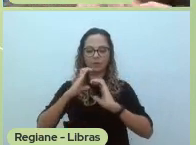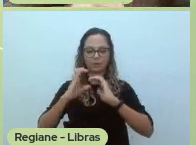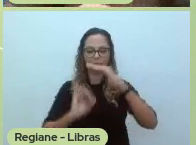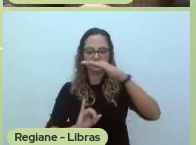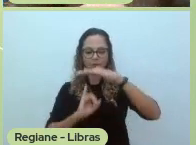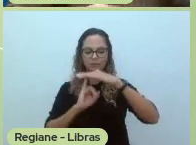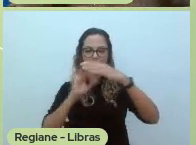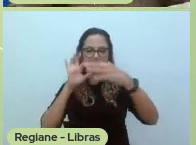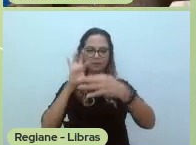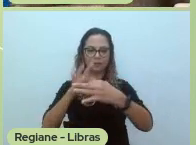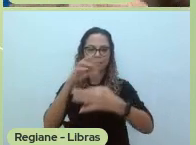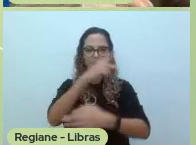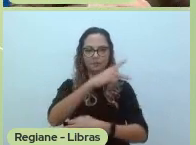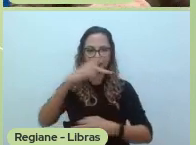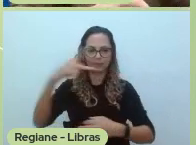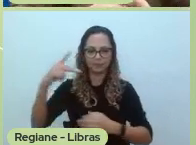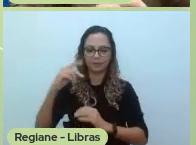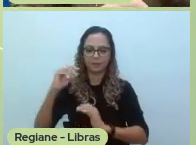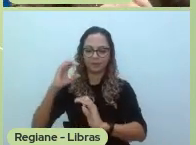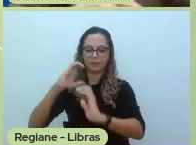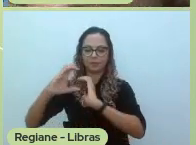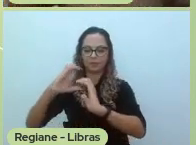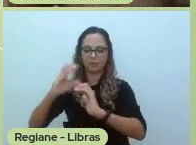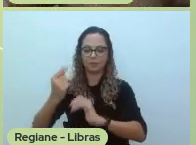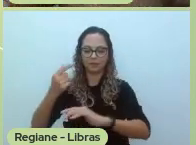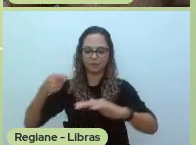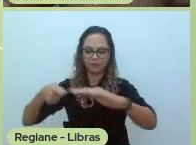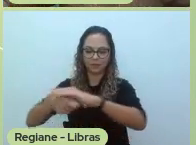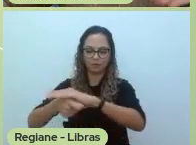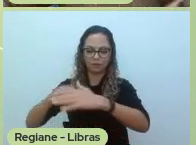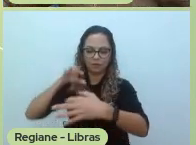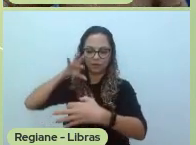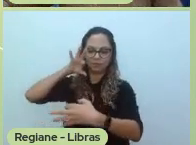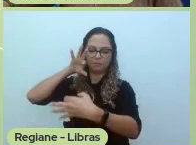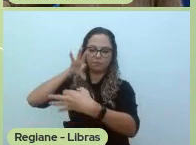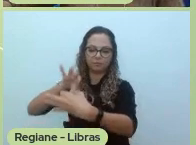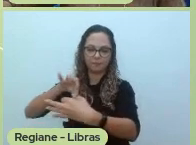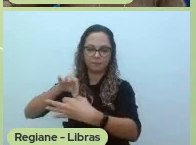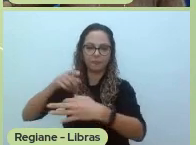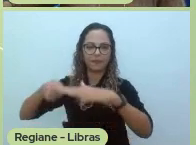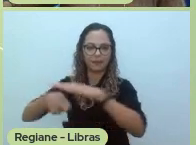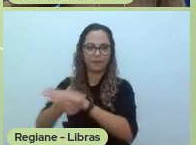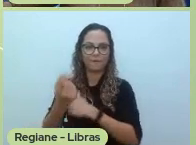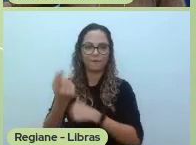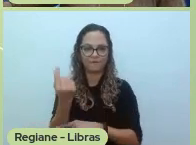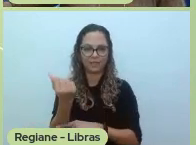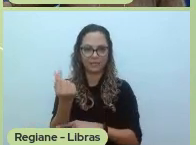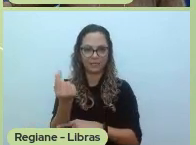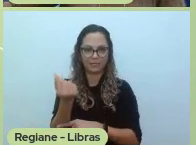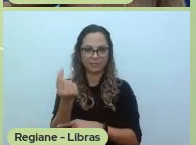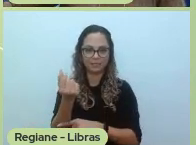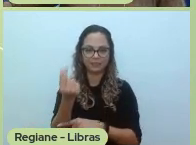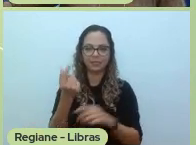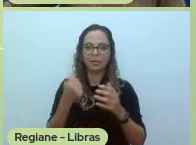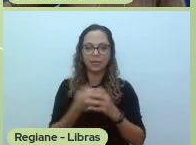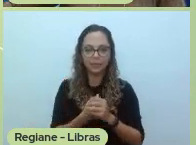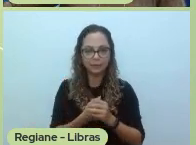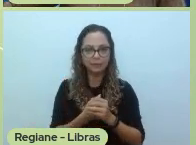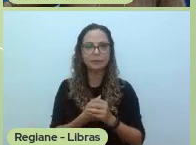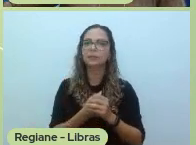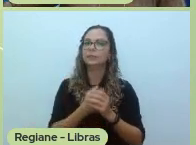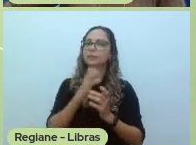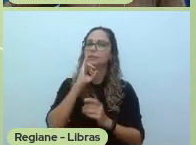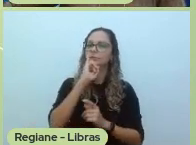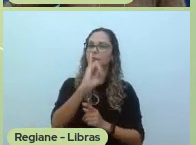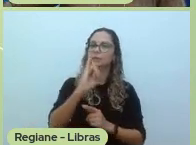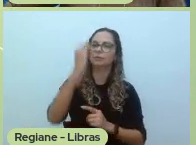de investidores ligada a finanças. Então, assim, quando entra uma colocação dessa, é tratado com muito cuidado.